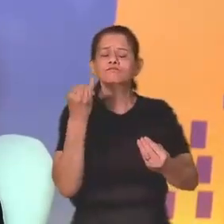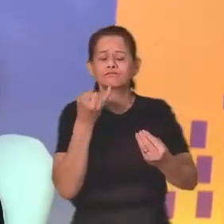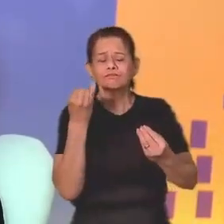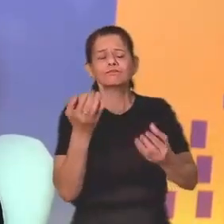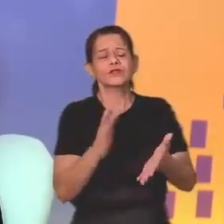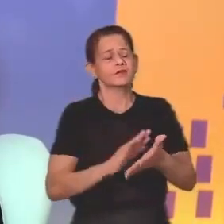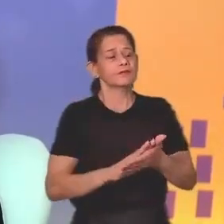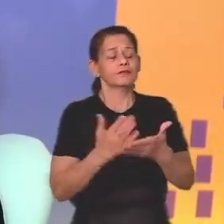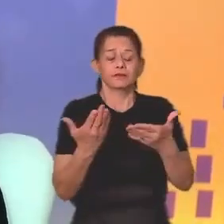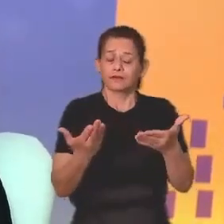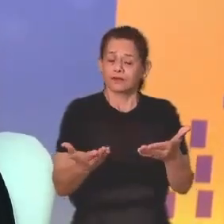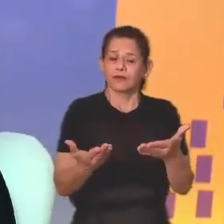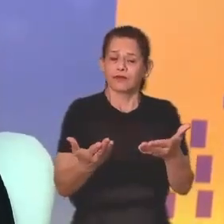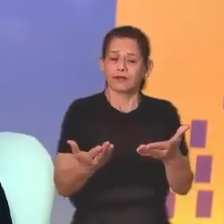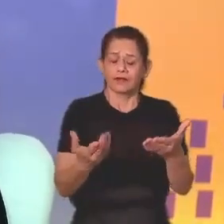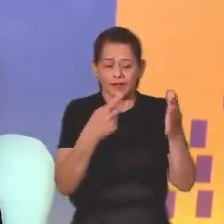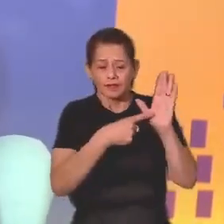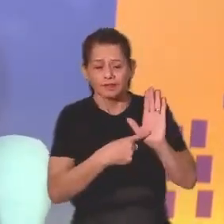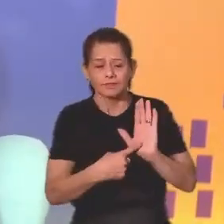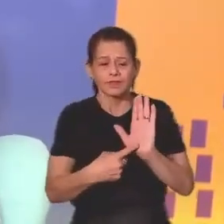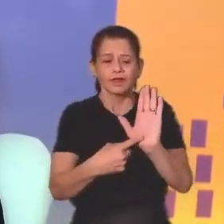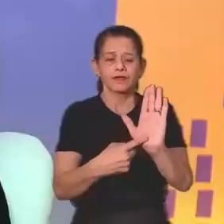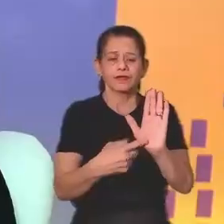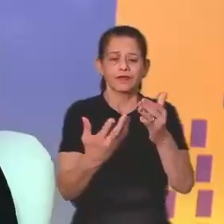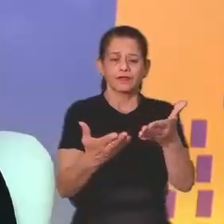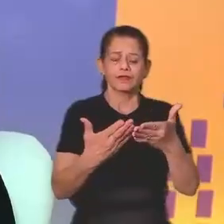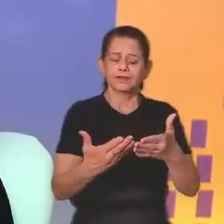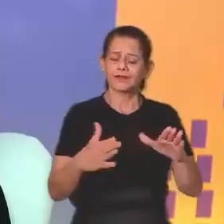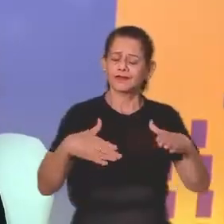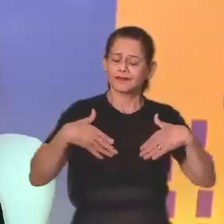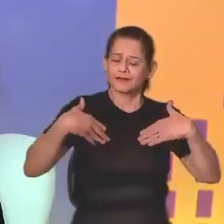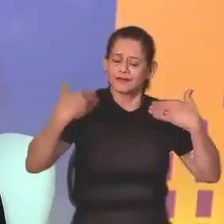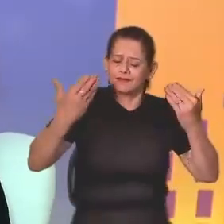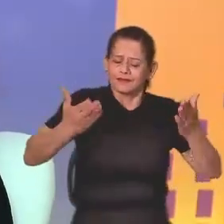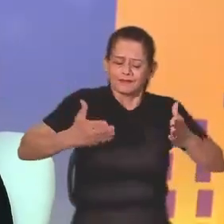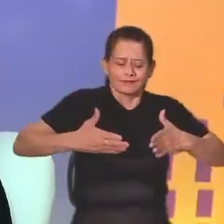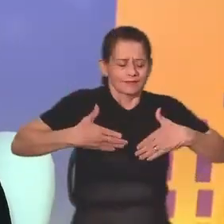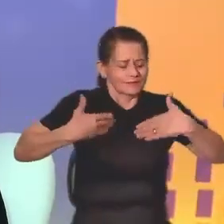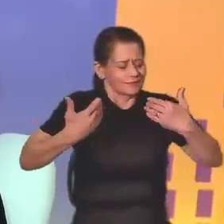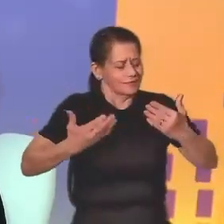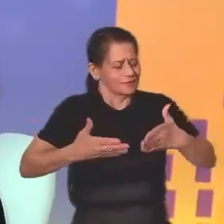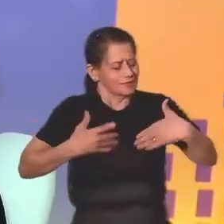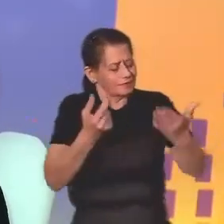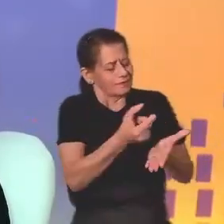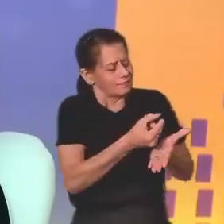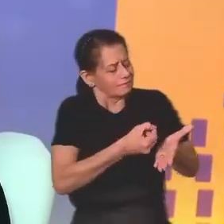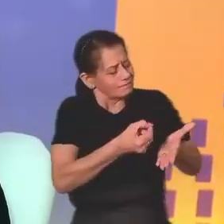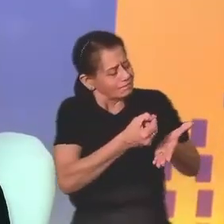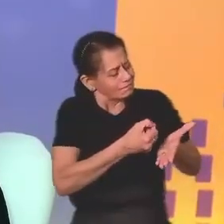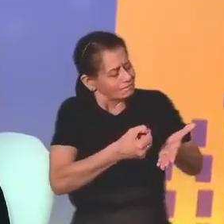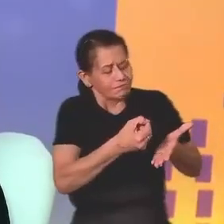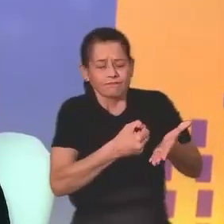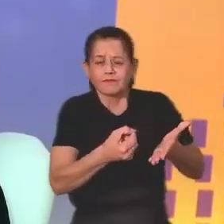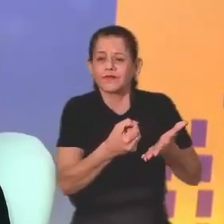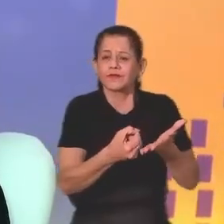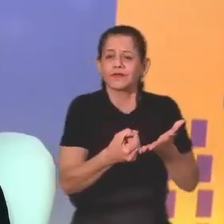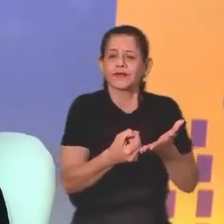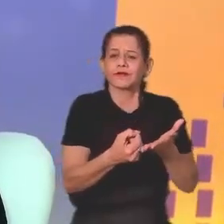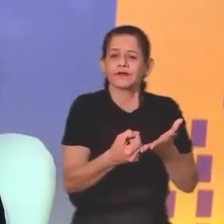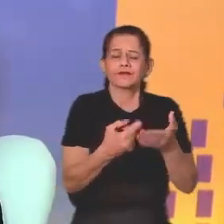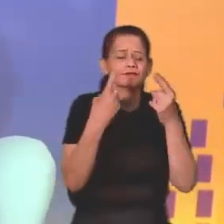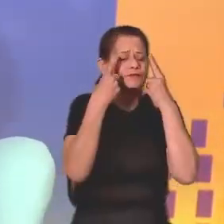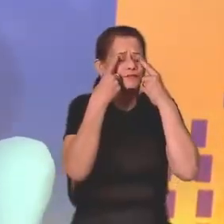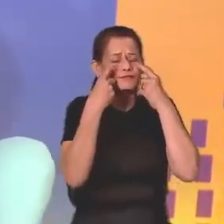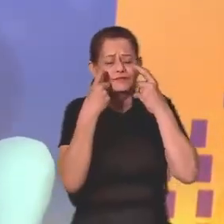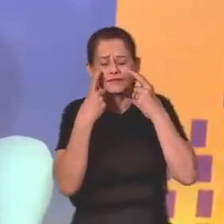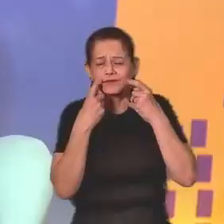aí, a gente, ou se está triste, ou se está alegre, pelo menos eu fazia assim. Eu não